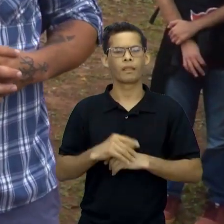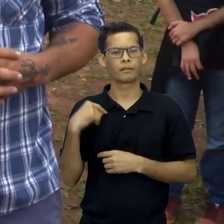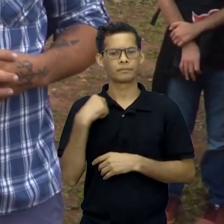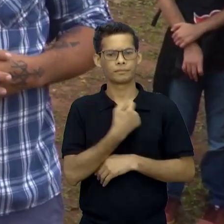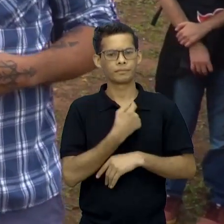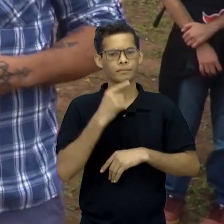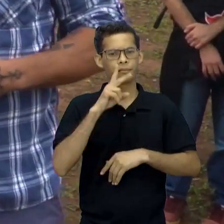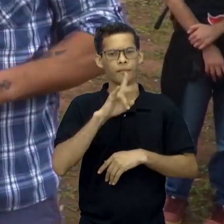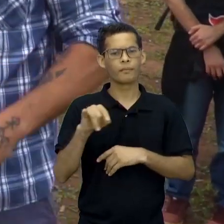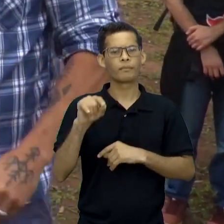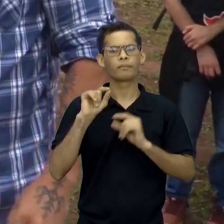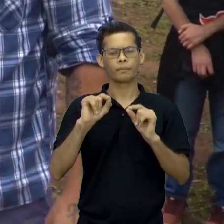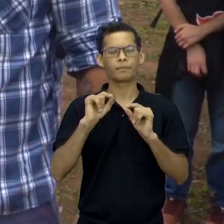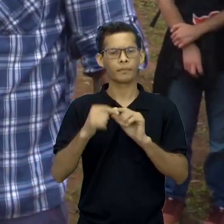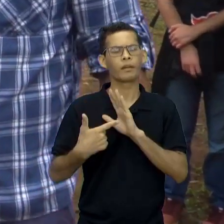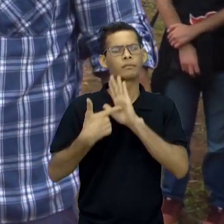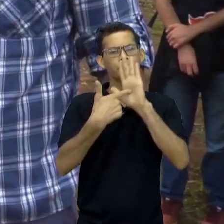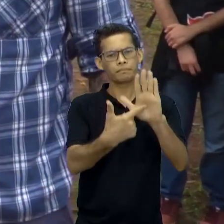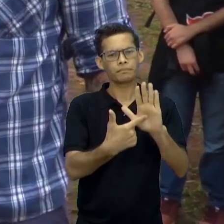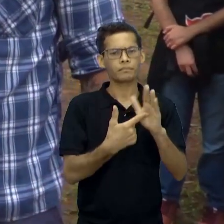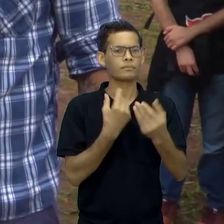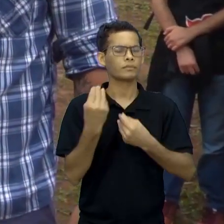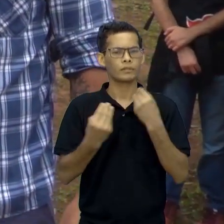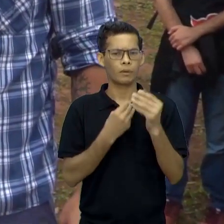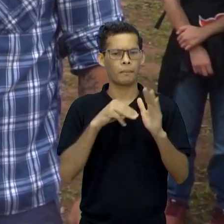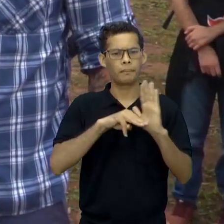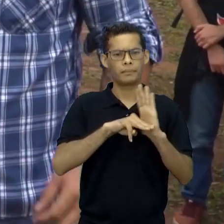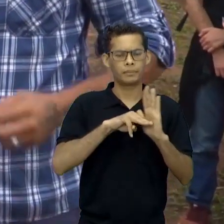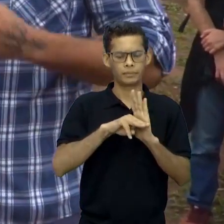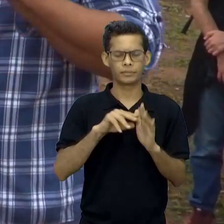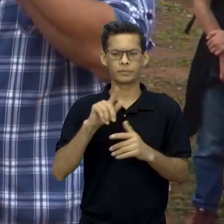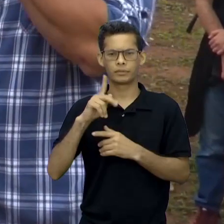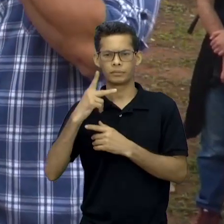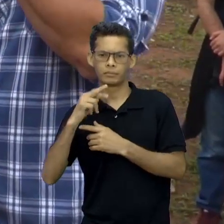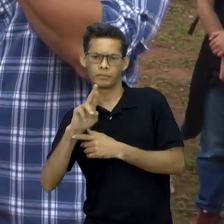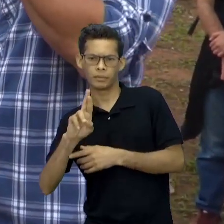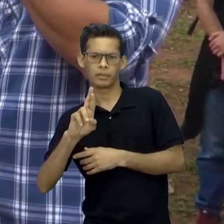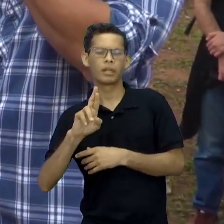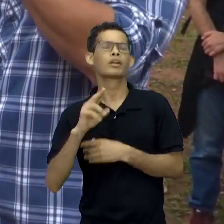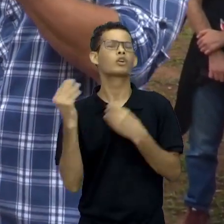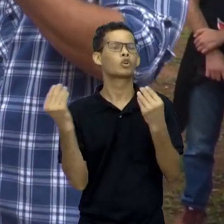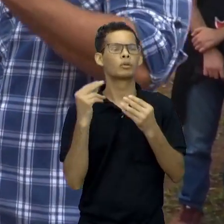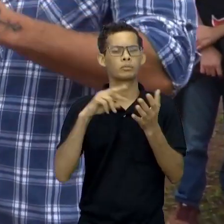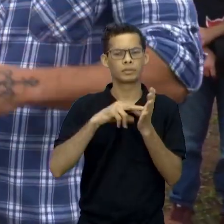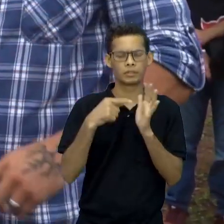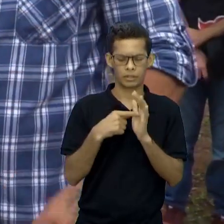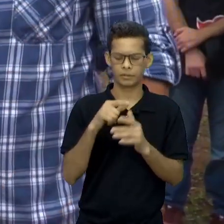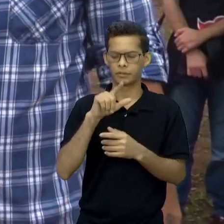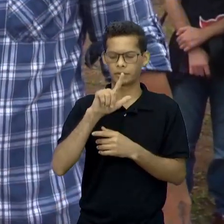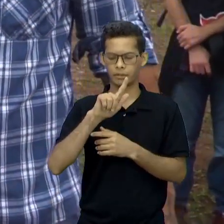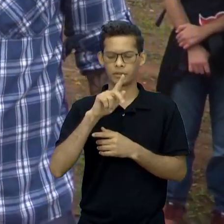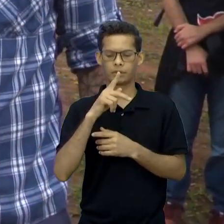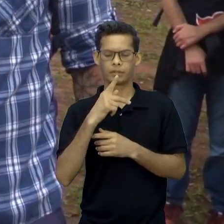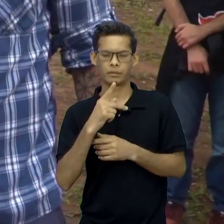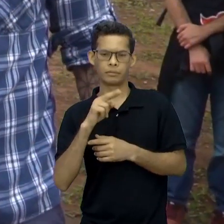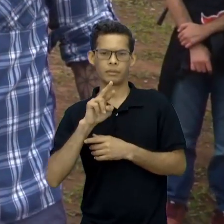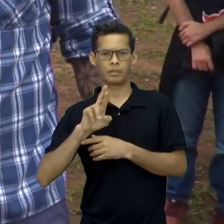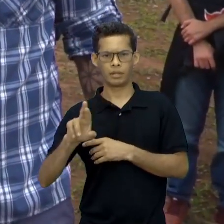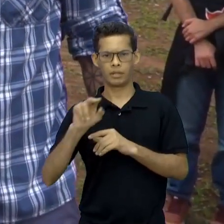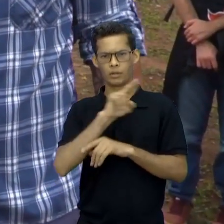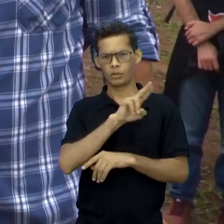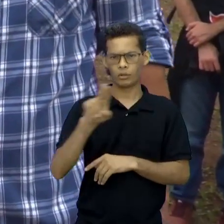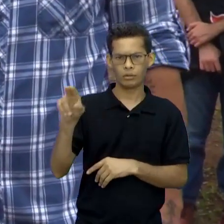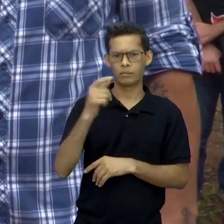vamos fazer uma demonstração com o método GPR. GPR são as iniciais de Ground Penetrating Radar,